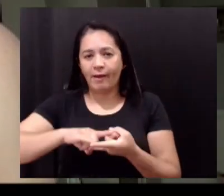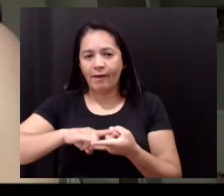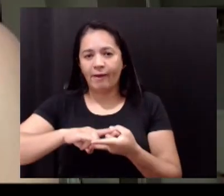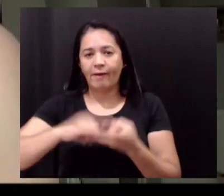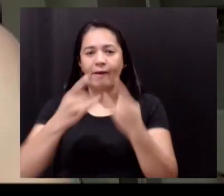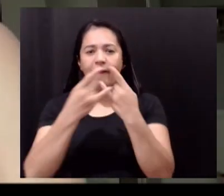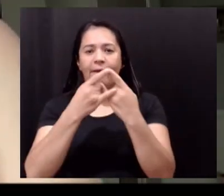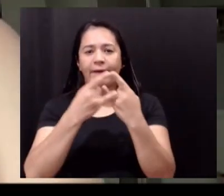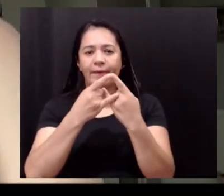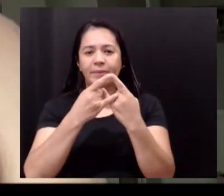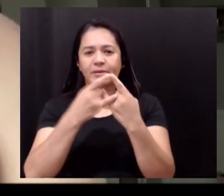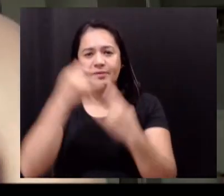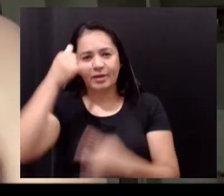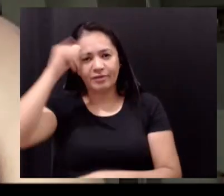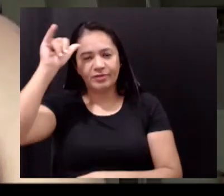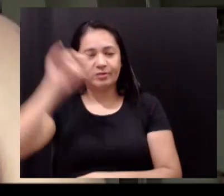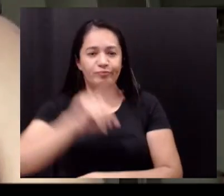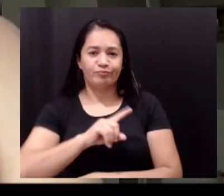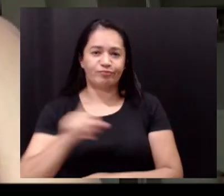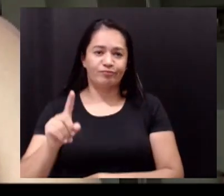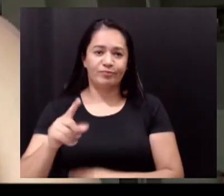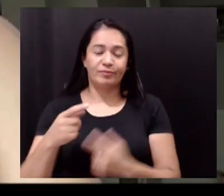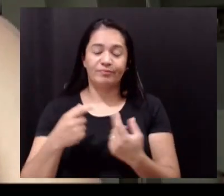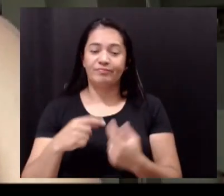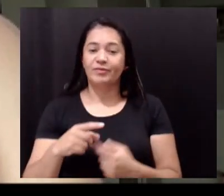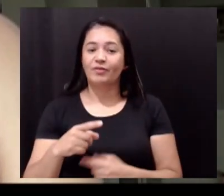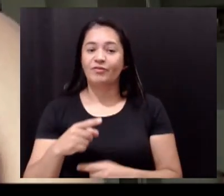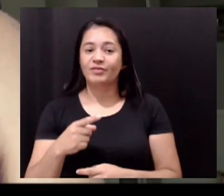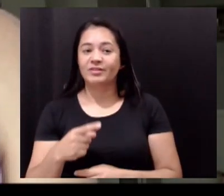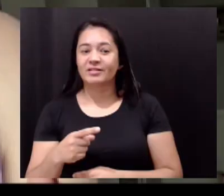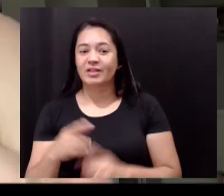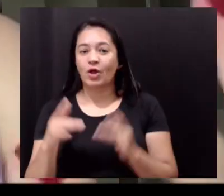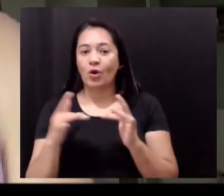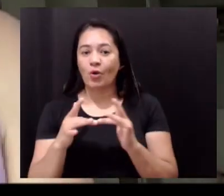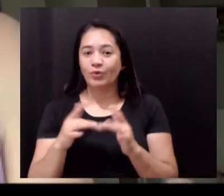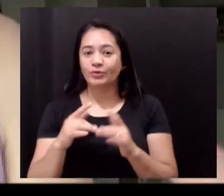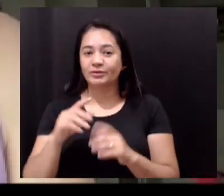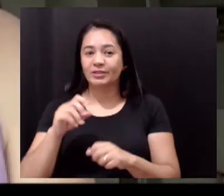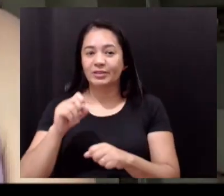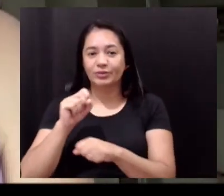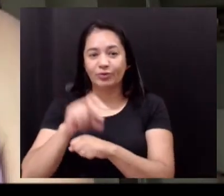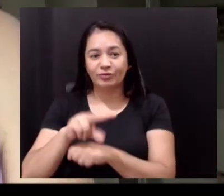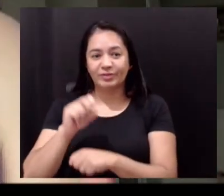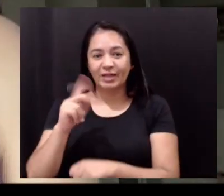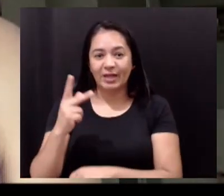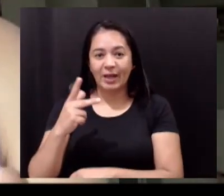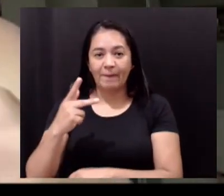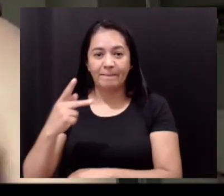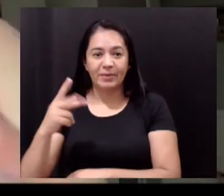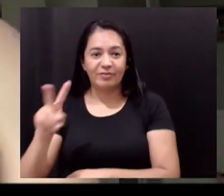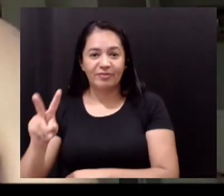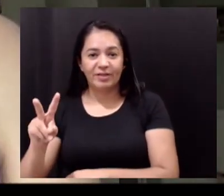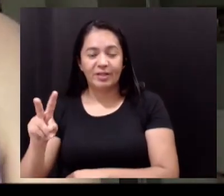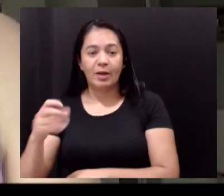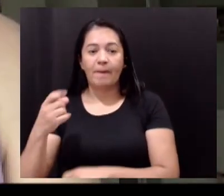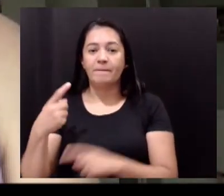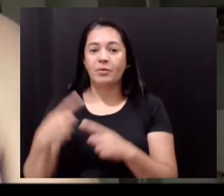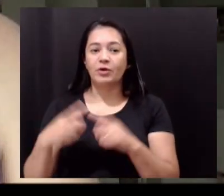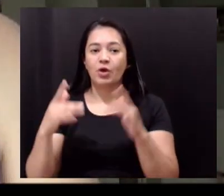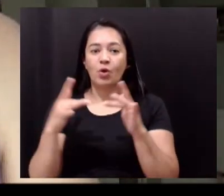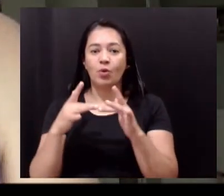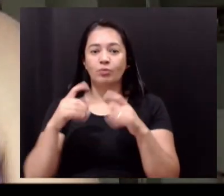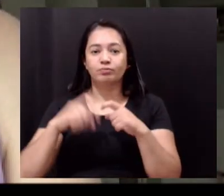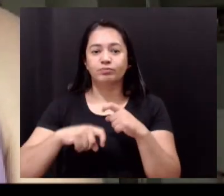necessariamente vai precaver que você tenha um contato com o vírus HPV. Quando a gente tem contato sexual, isso pode acontecer de